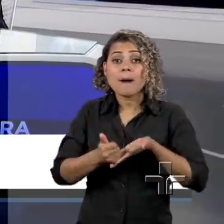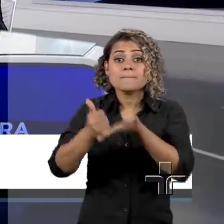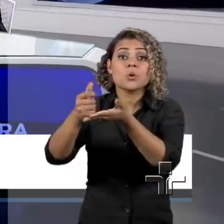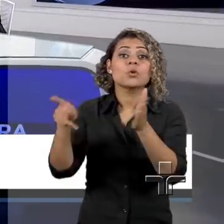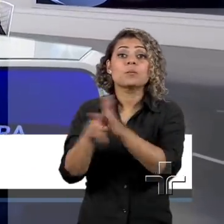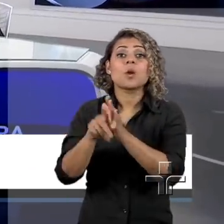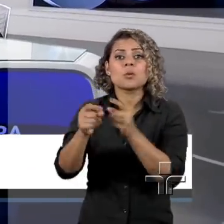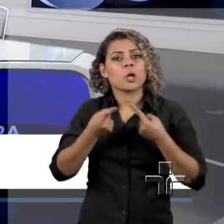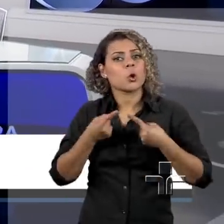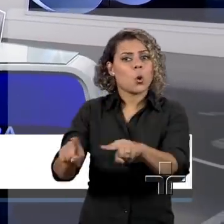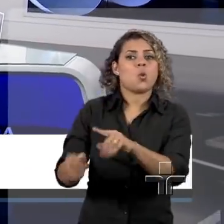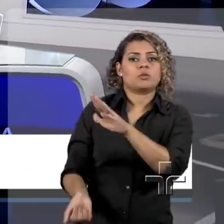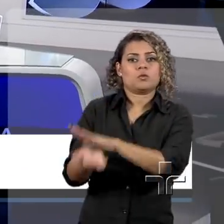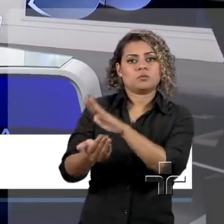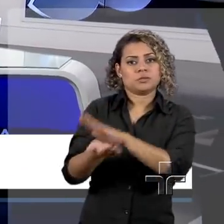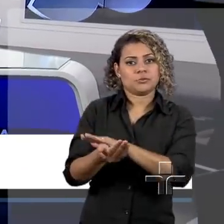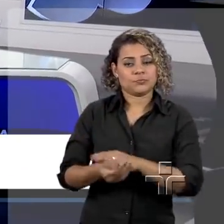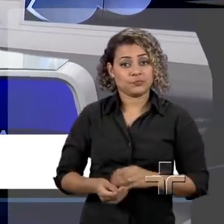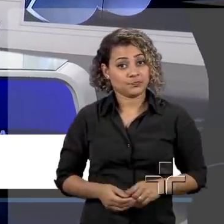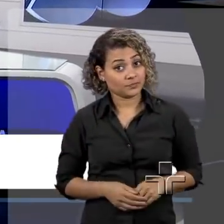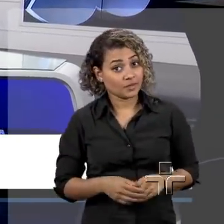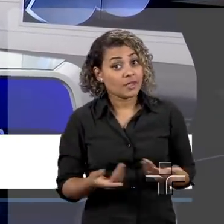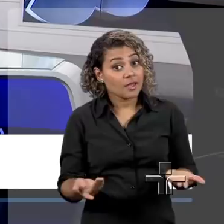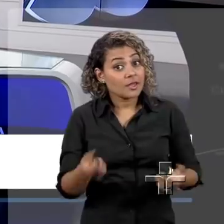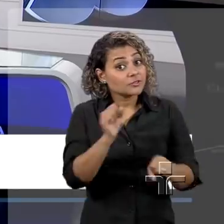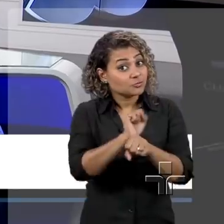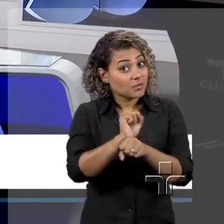de medidas anticorrupção.